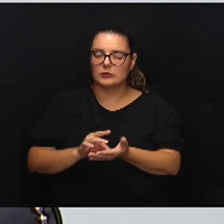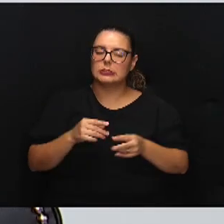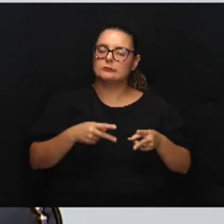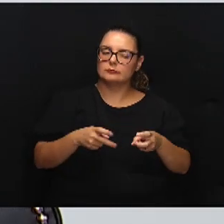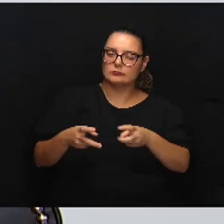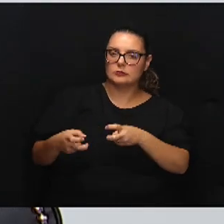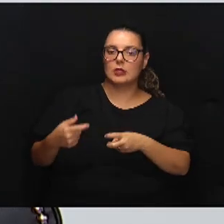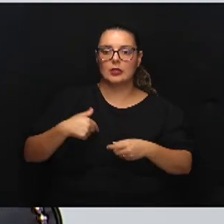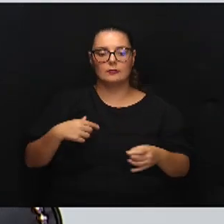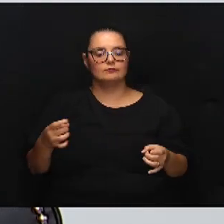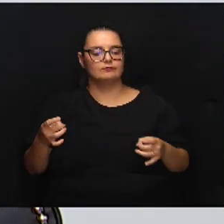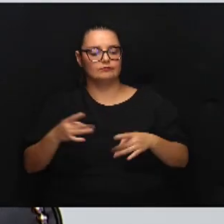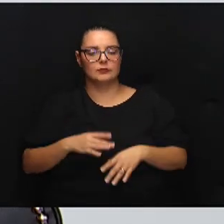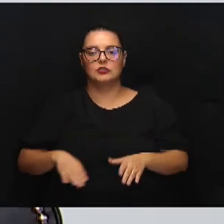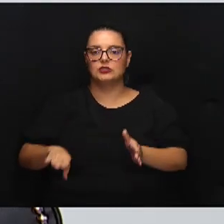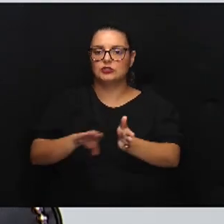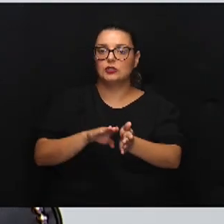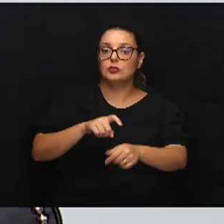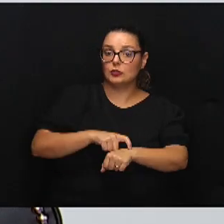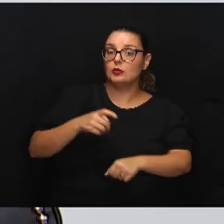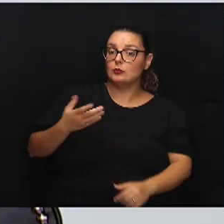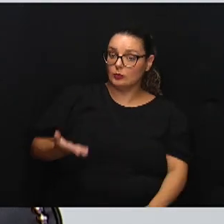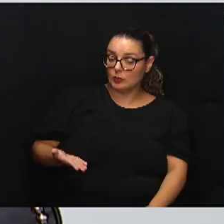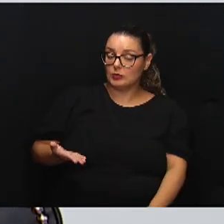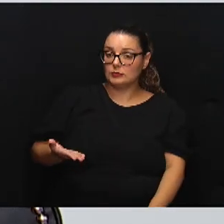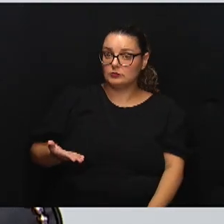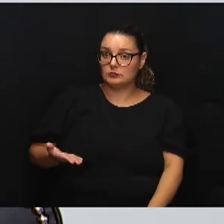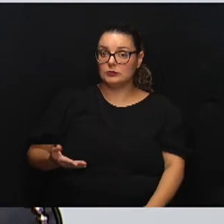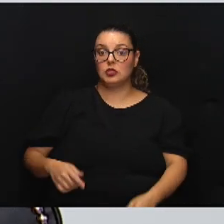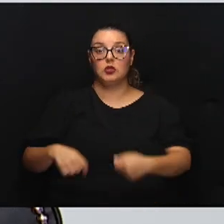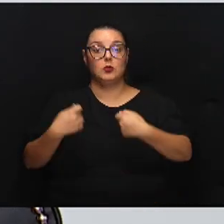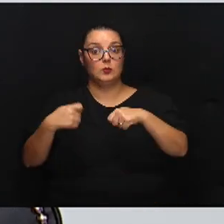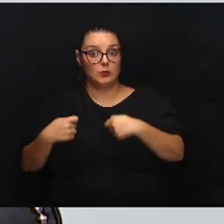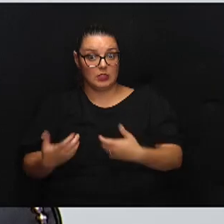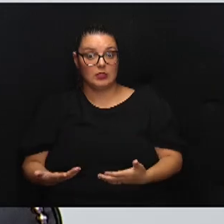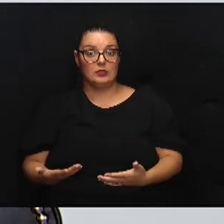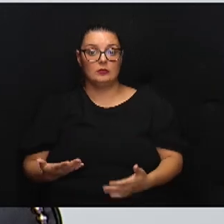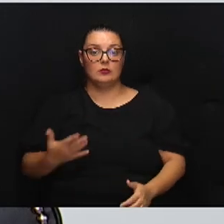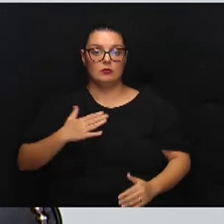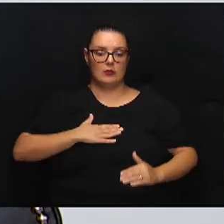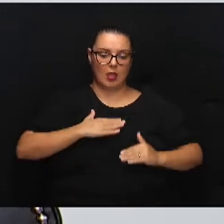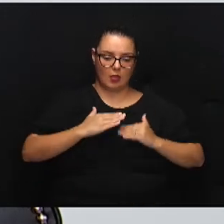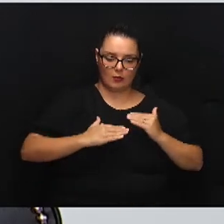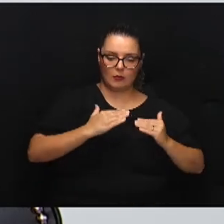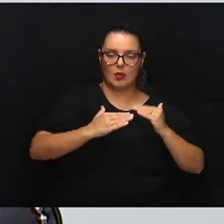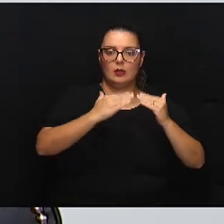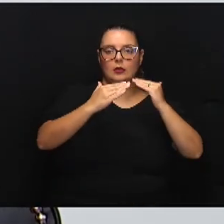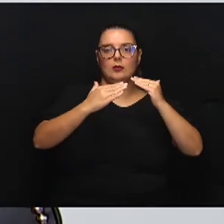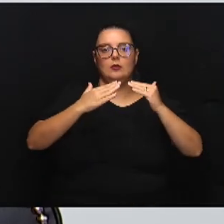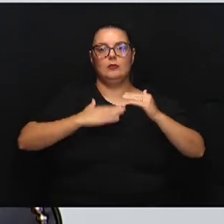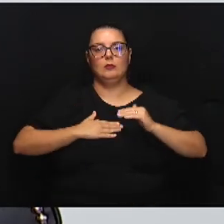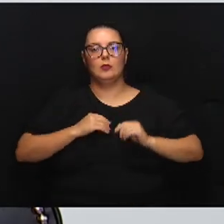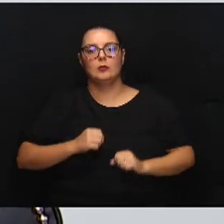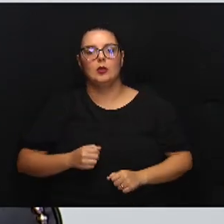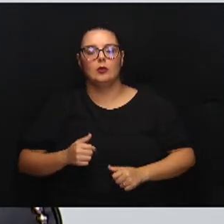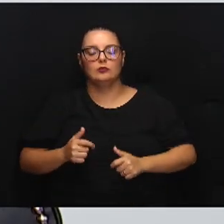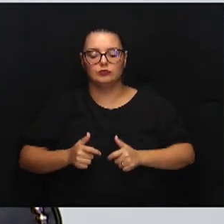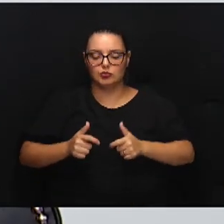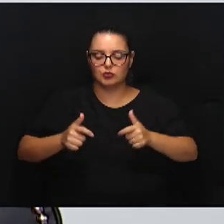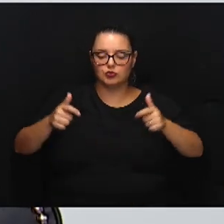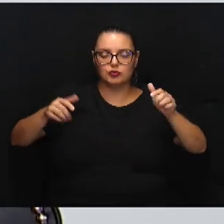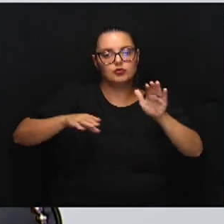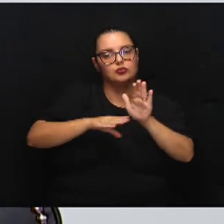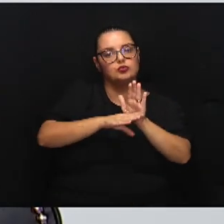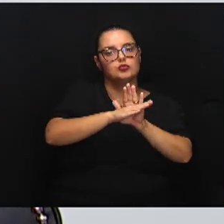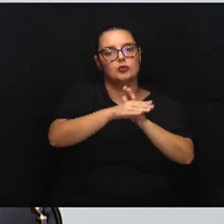estava pronta, que chegou a hora, que era necessário para a minha evolução, né, para o meu crescimento, eu